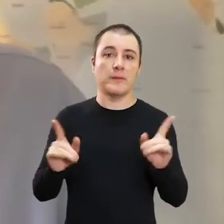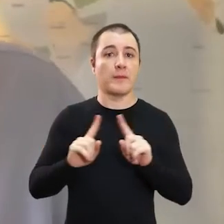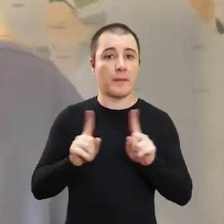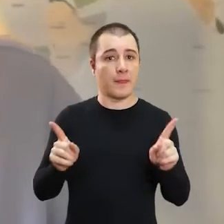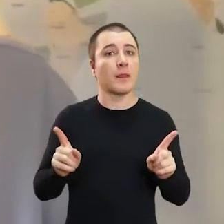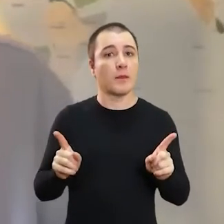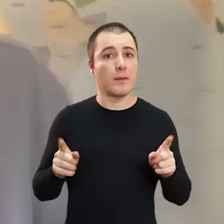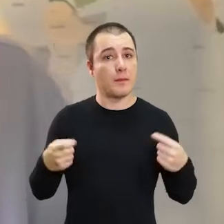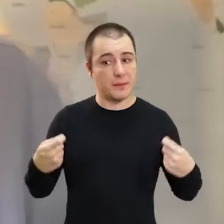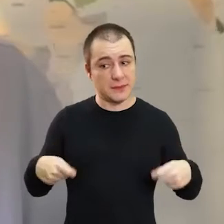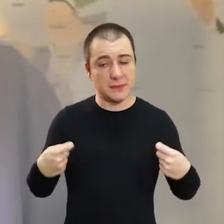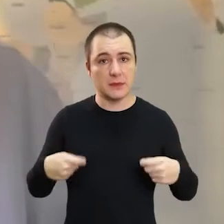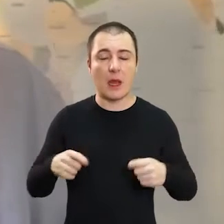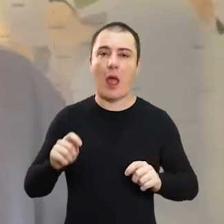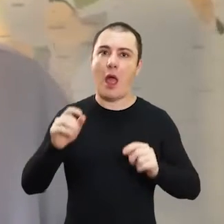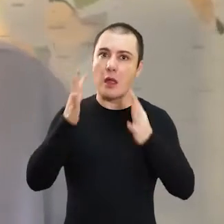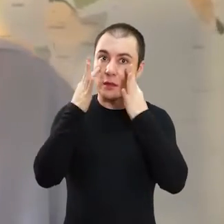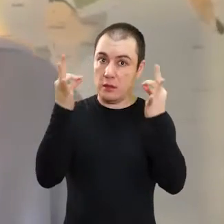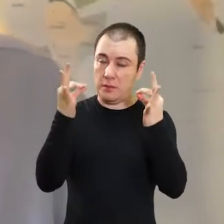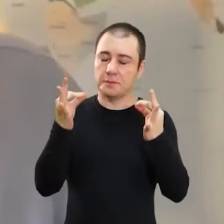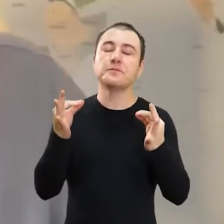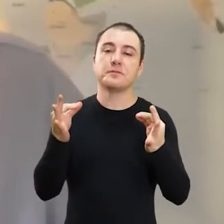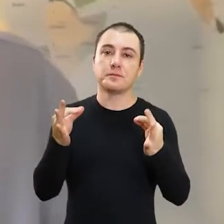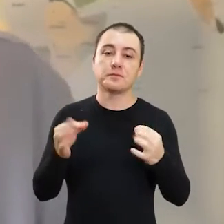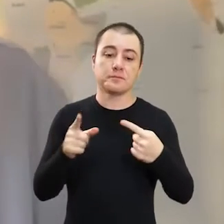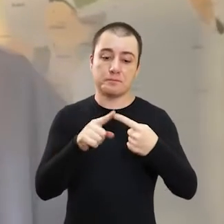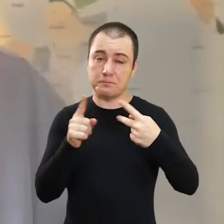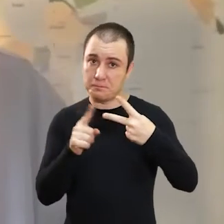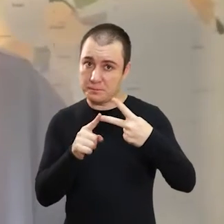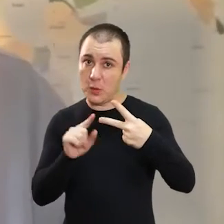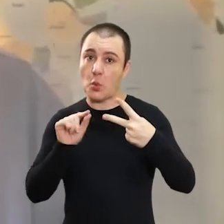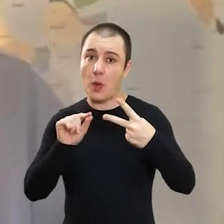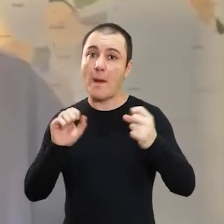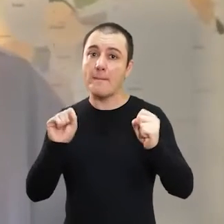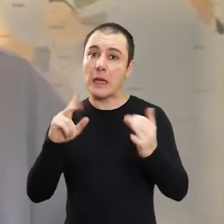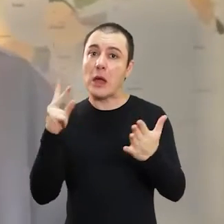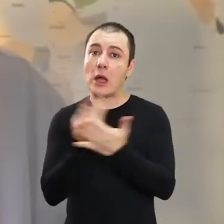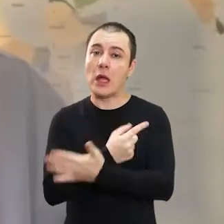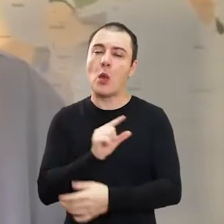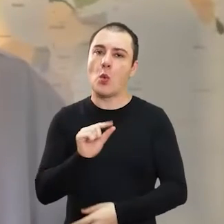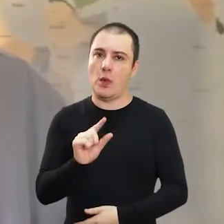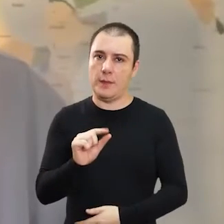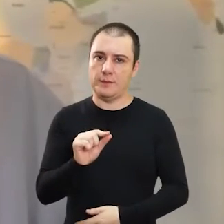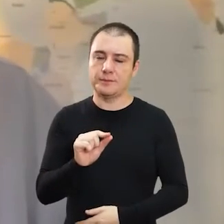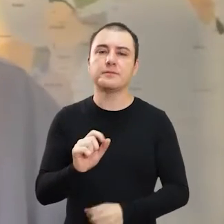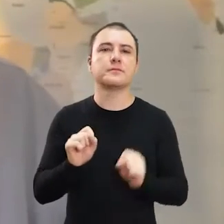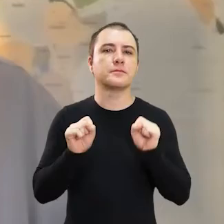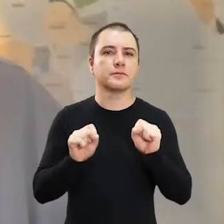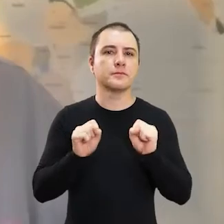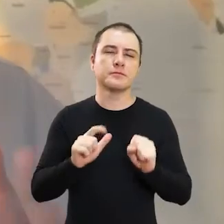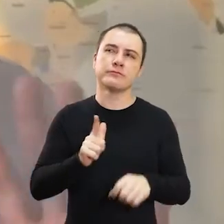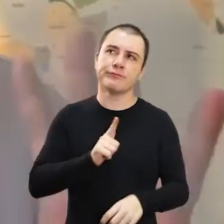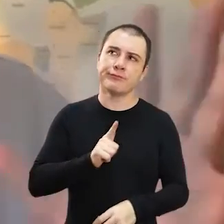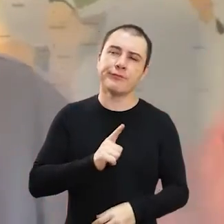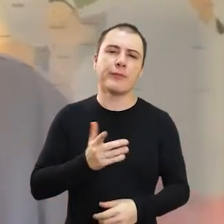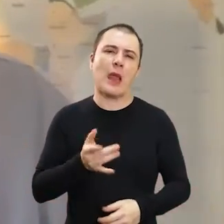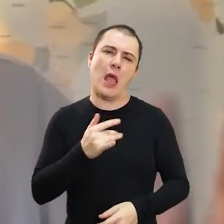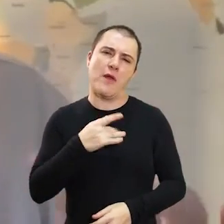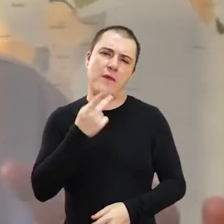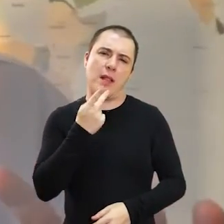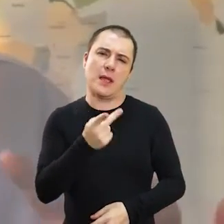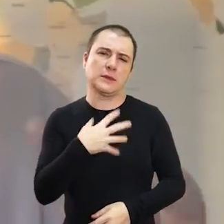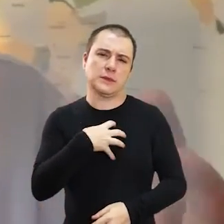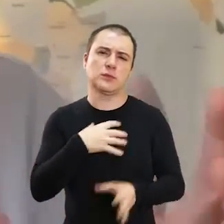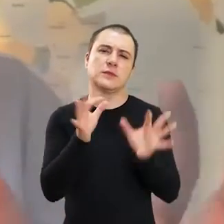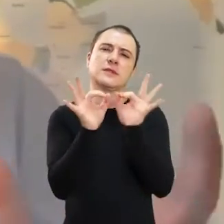Então, começa por aí. Segundo, o que ele pode causar? Ele pode causar, teoricamente, eu estou falando